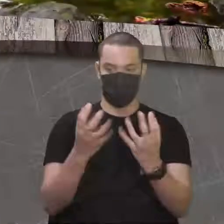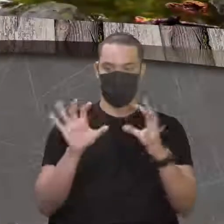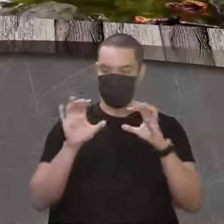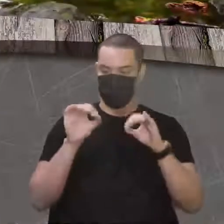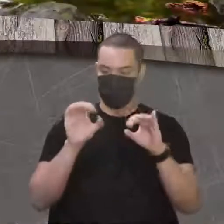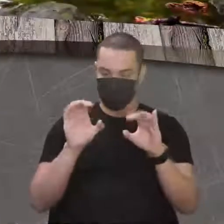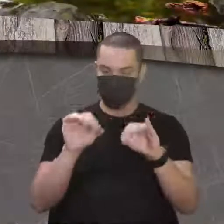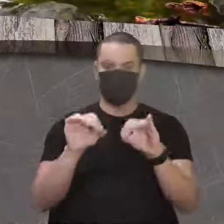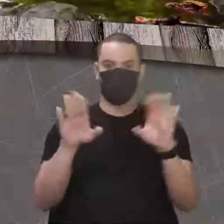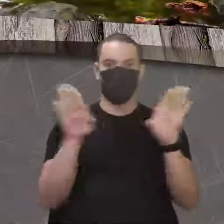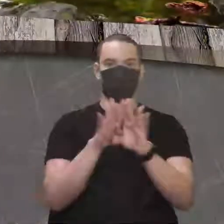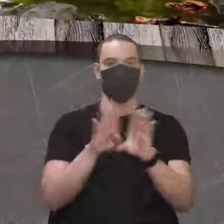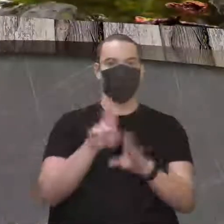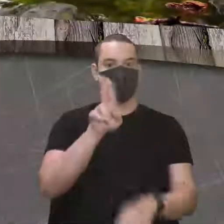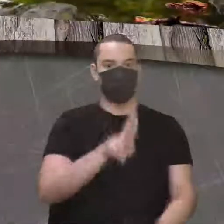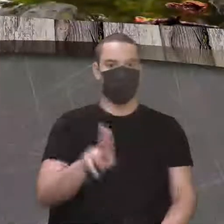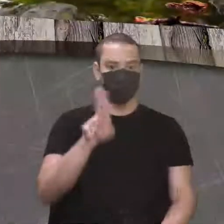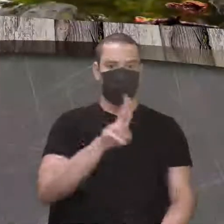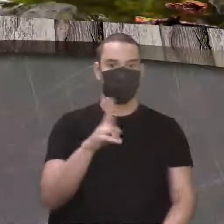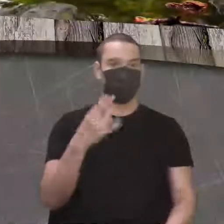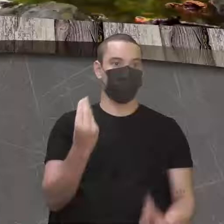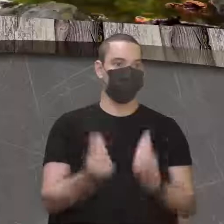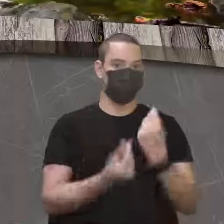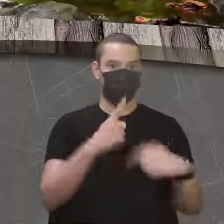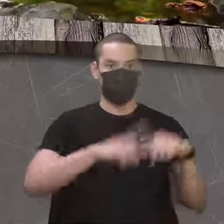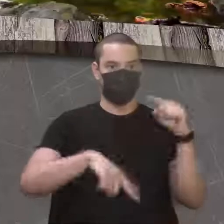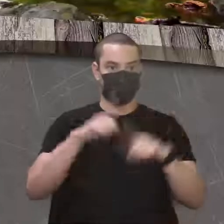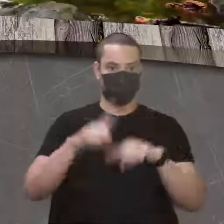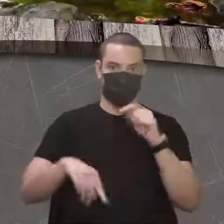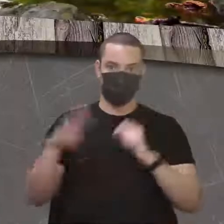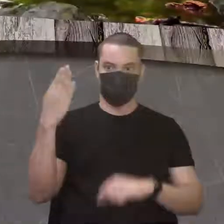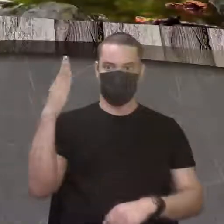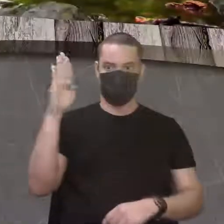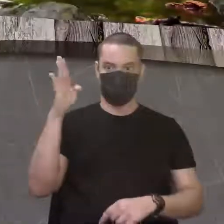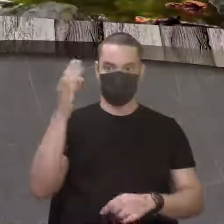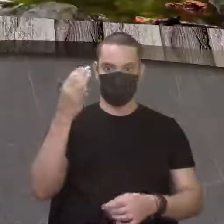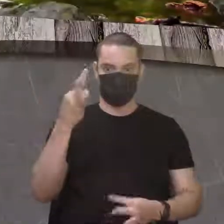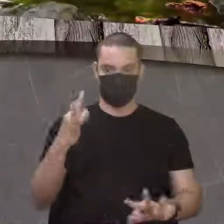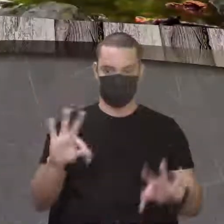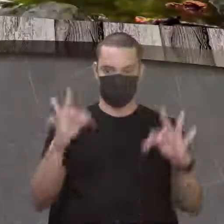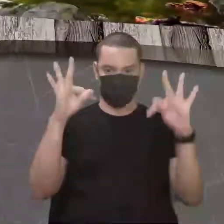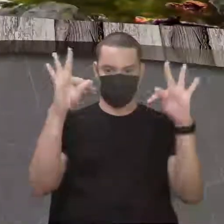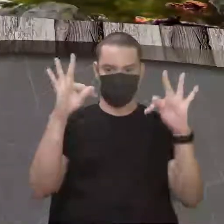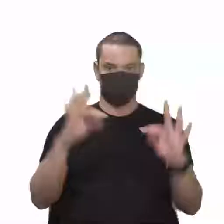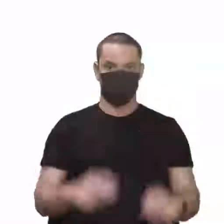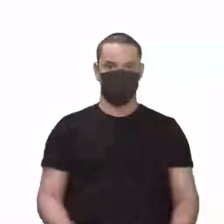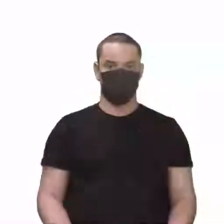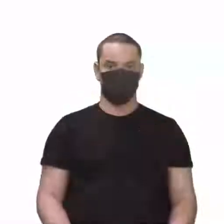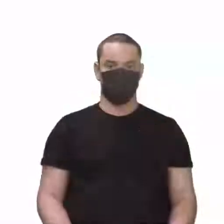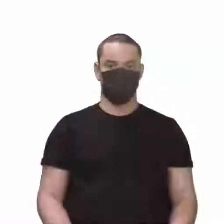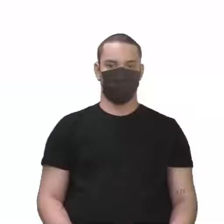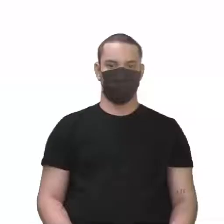fungos para serem utilizados como material de biotecnologia, tá bom? Seguindo.